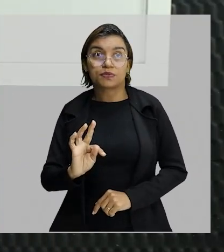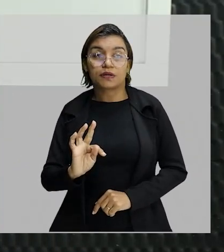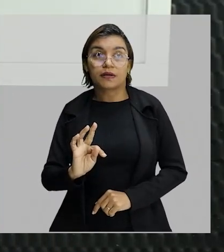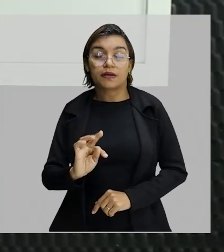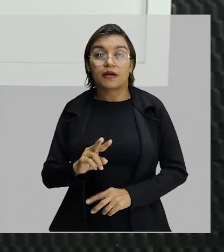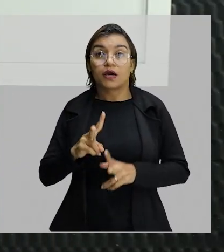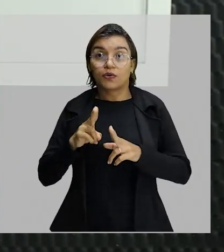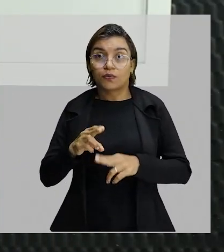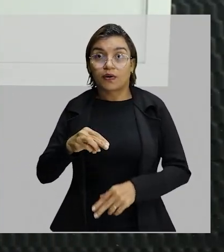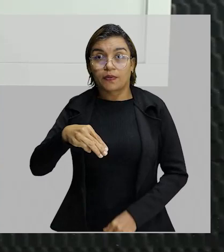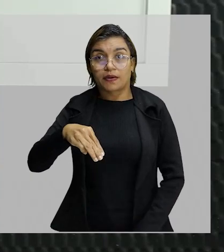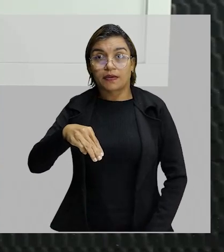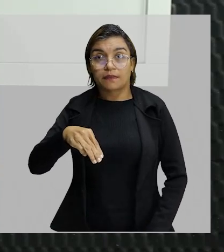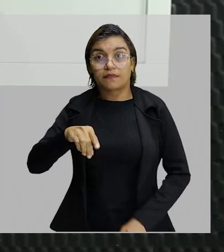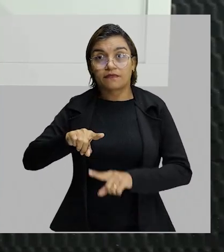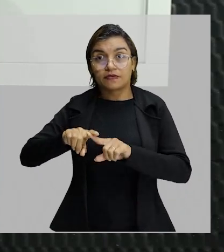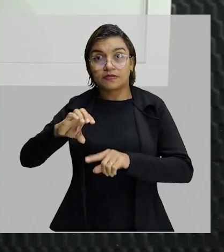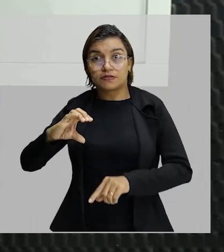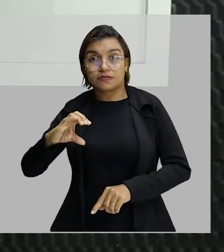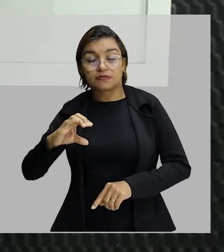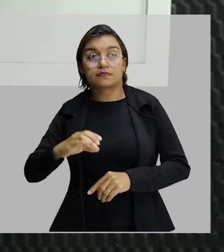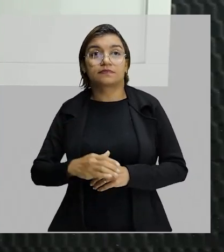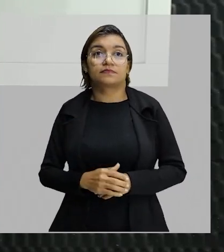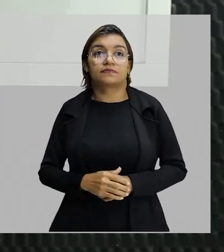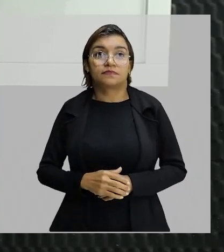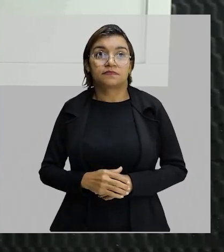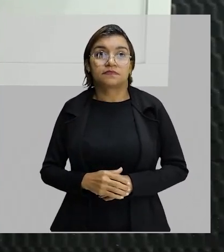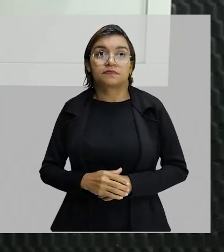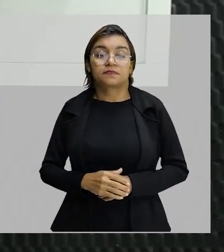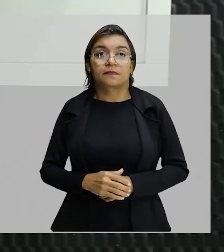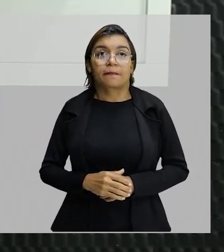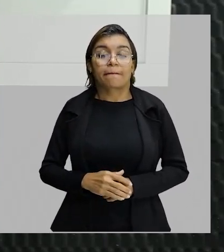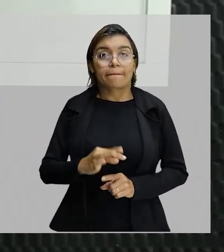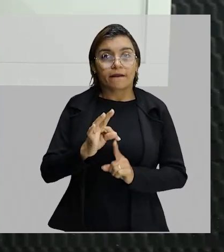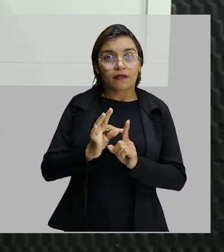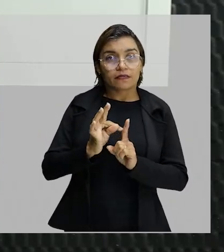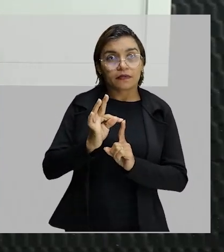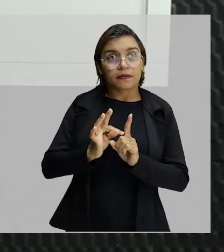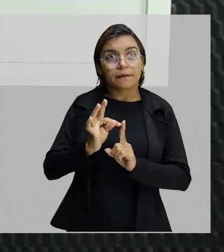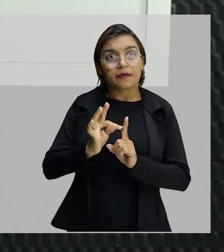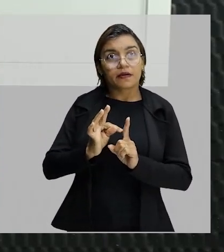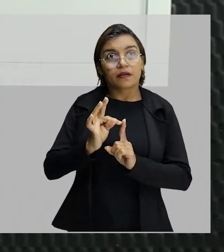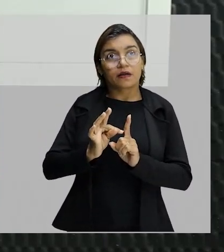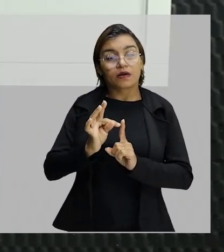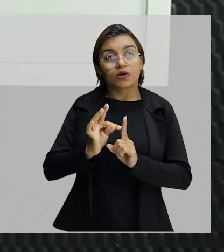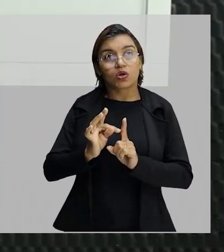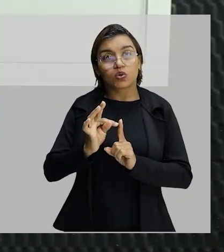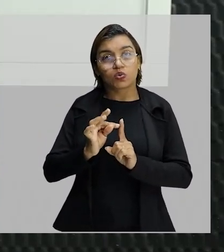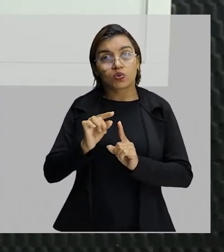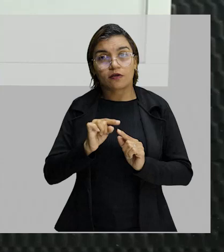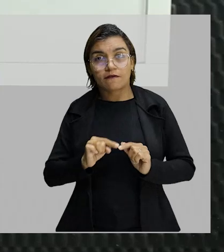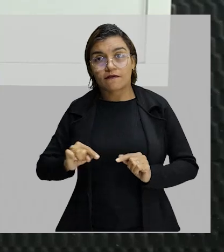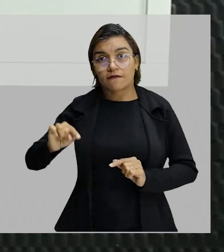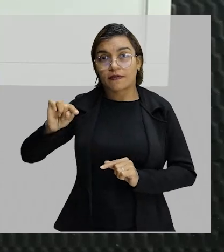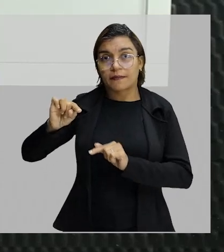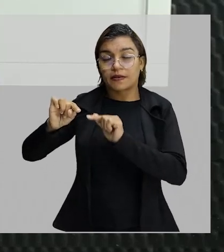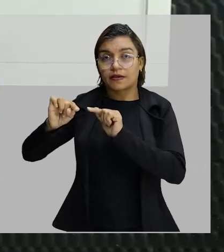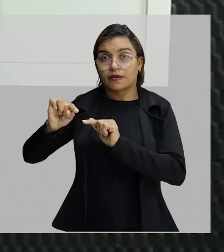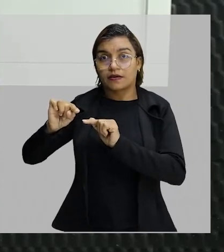certo? Então essa temperatura tá deste lado, eu vou botar para o outro. Está dividindo, passa